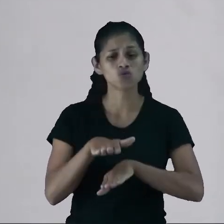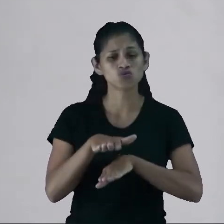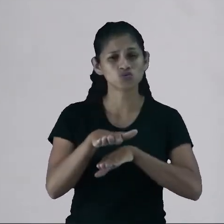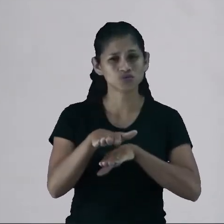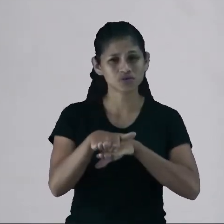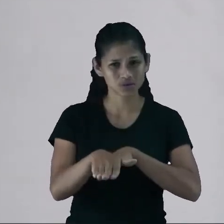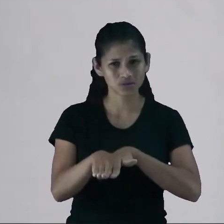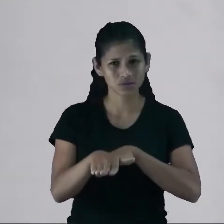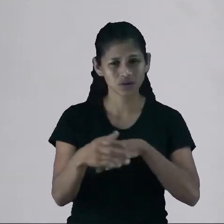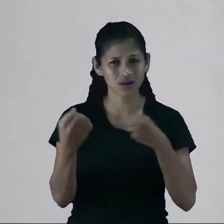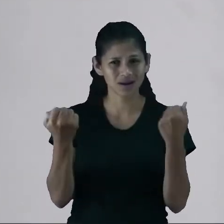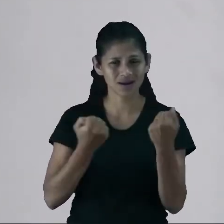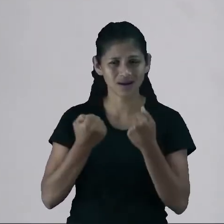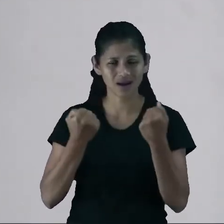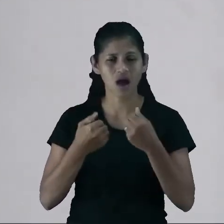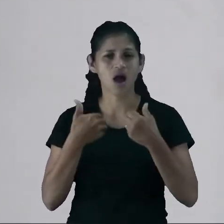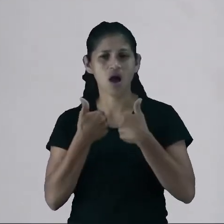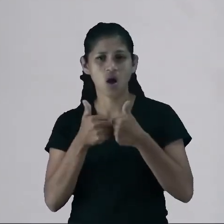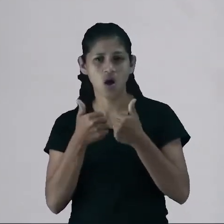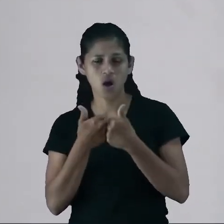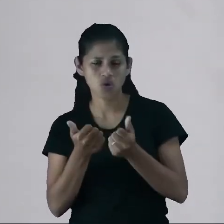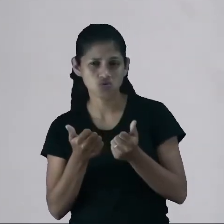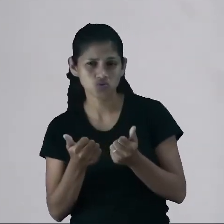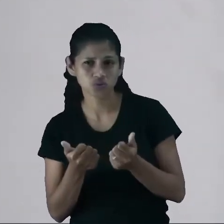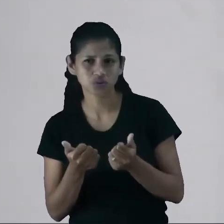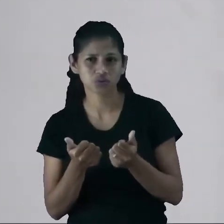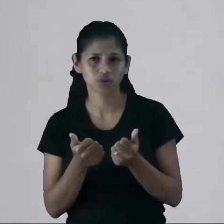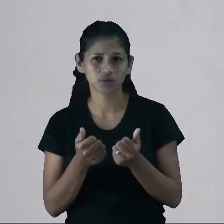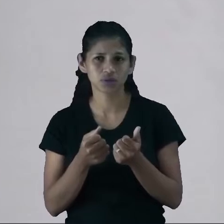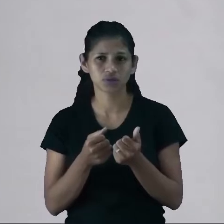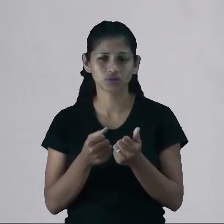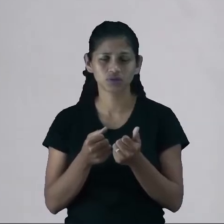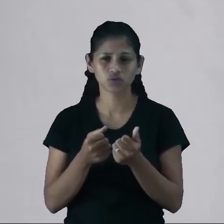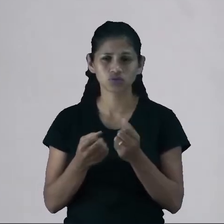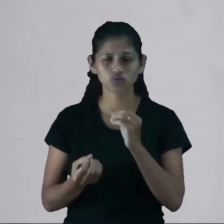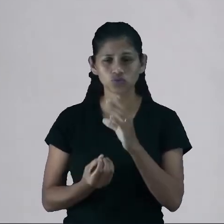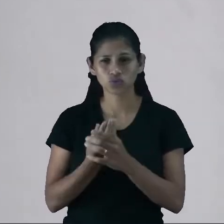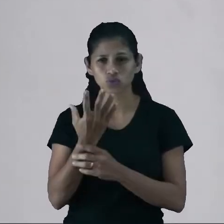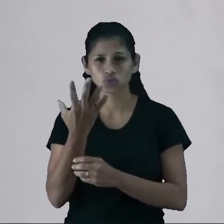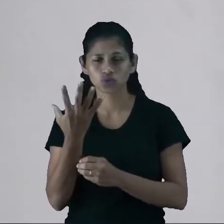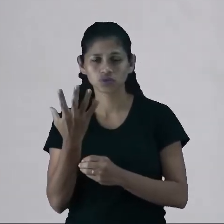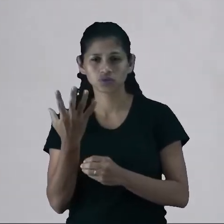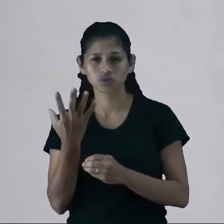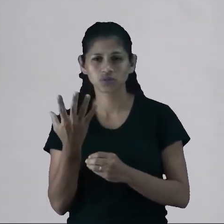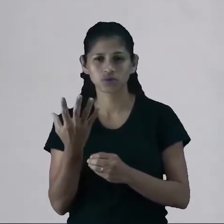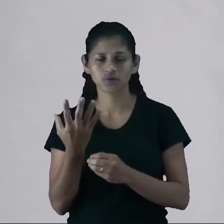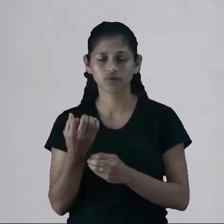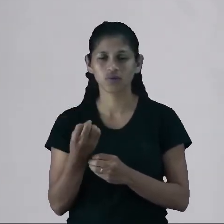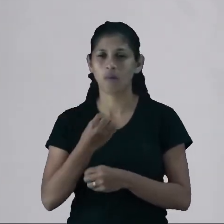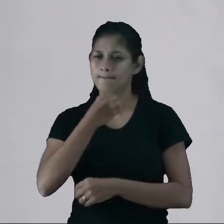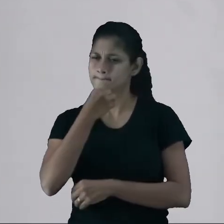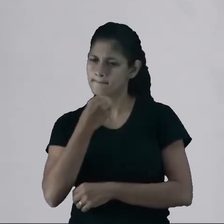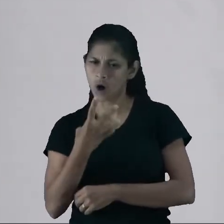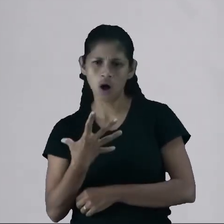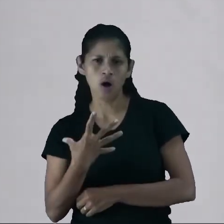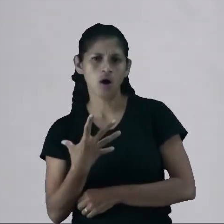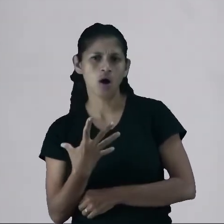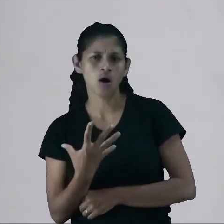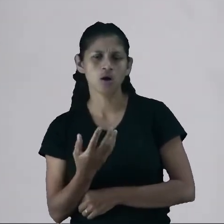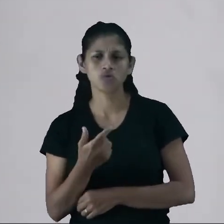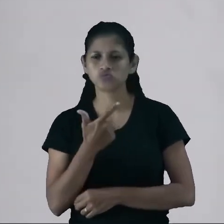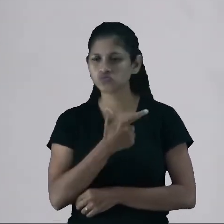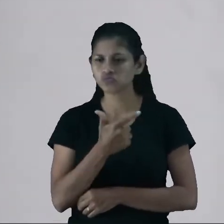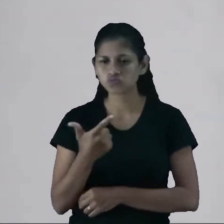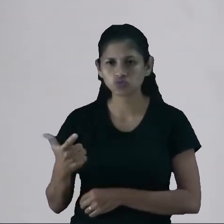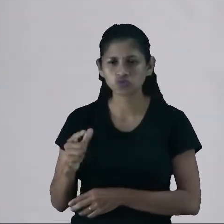dos ônibus, por exemplo, que antigamente, né, quando surgiu essa inovação, foi uma coisa assim muito bem vista, né? Porque não tinham tantos carros